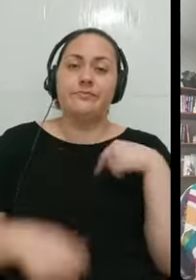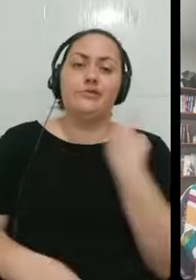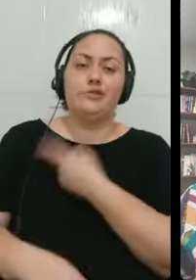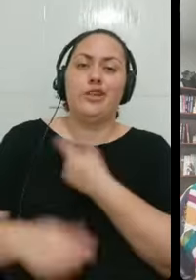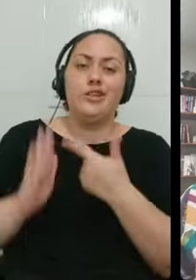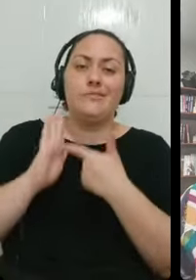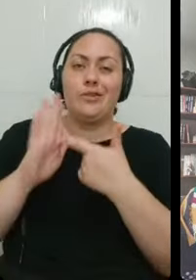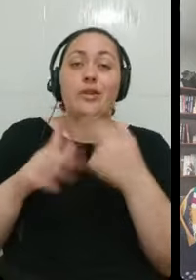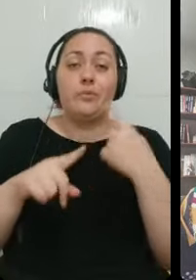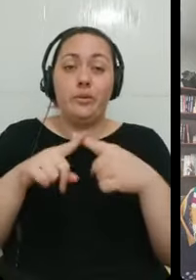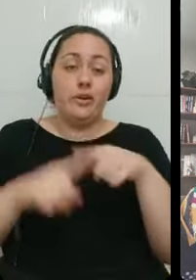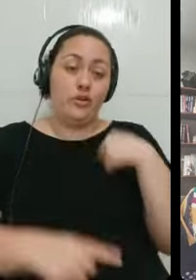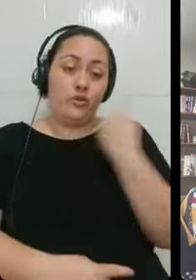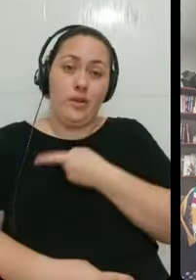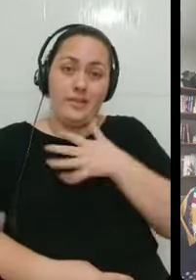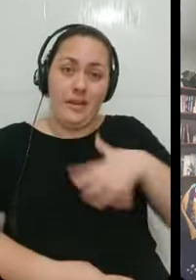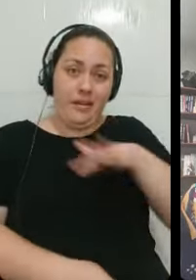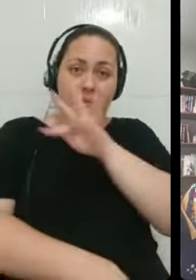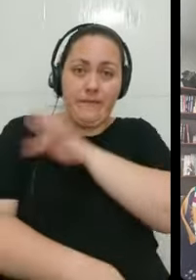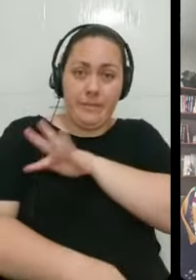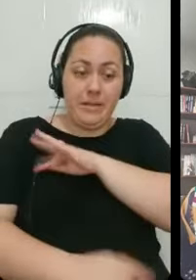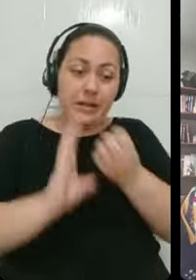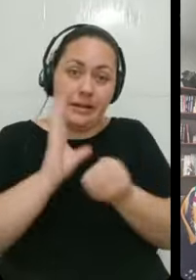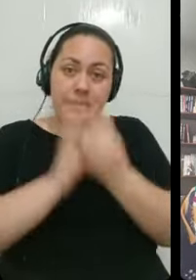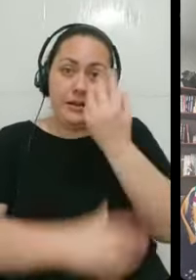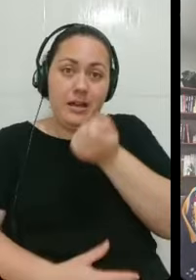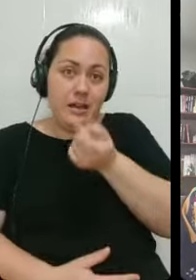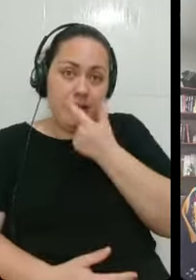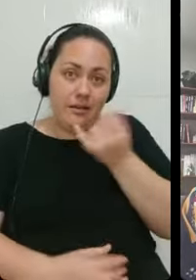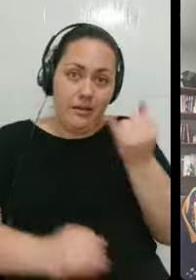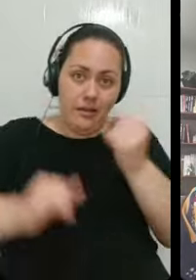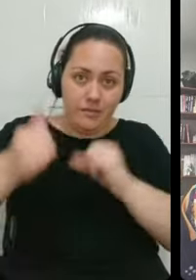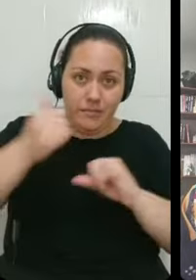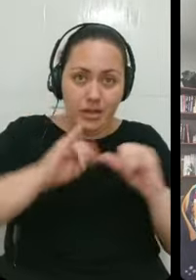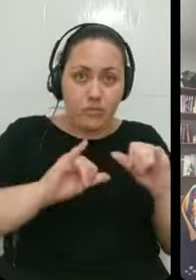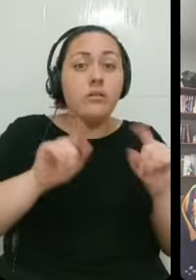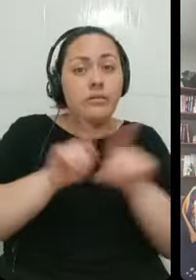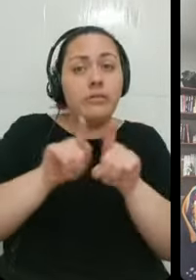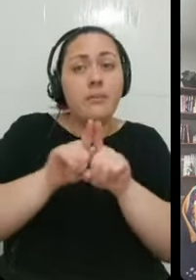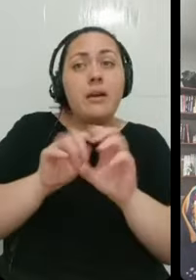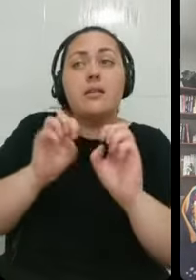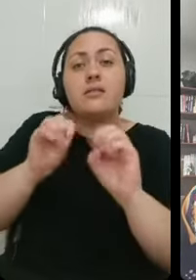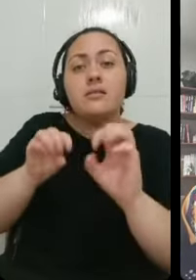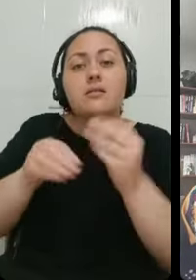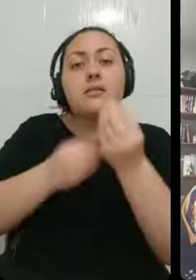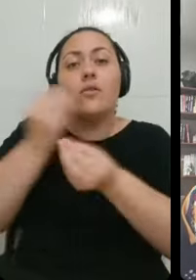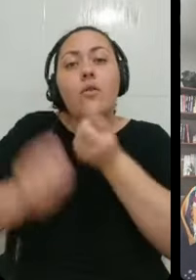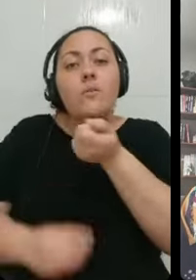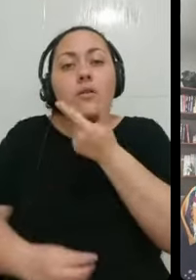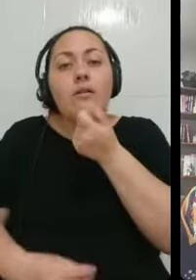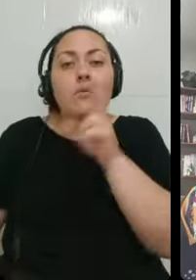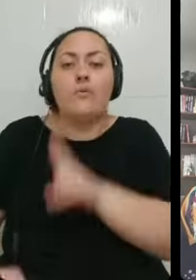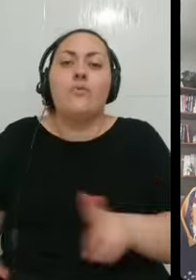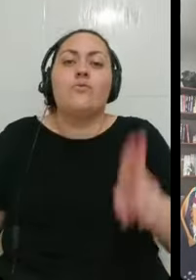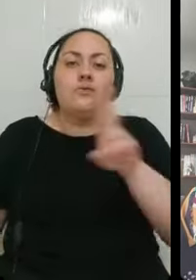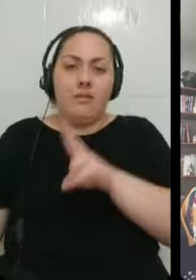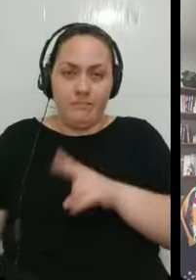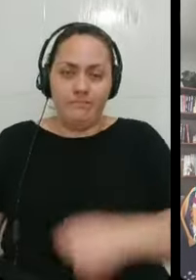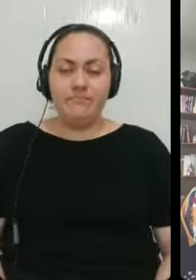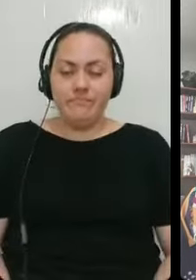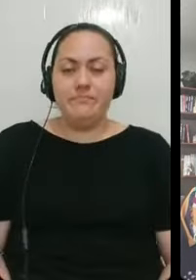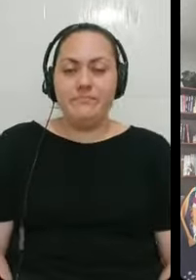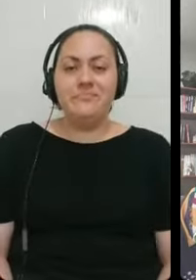também a gente auxilia na utilização dele, na melhor forma de utilização do medicamento.